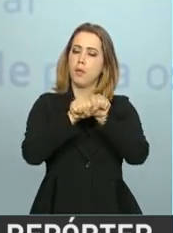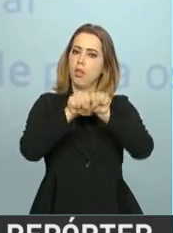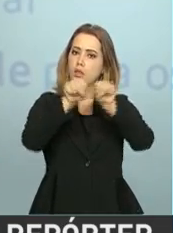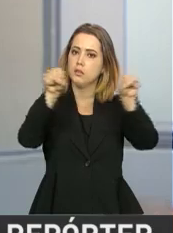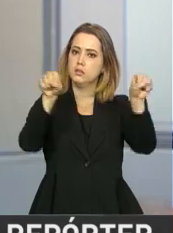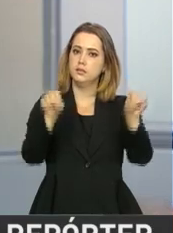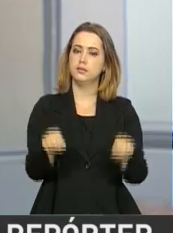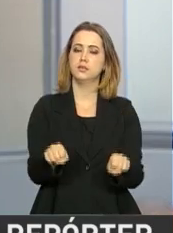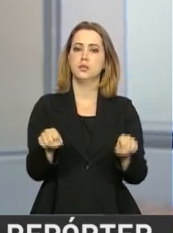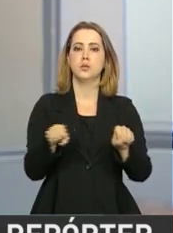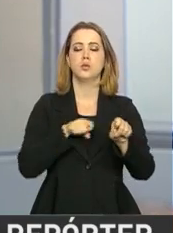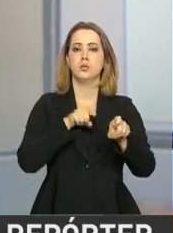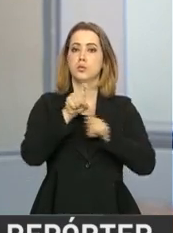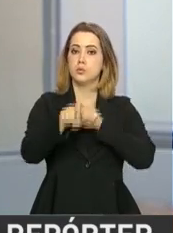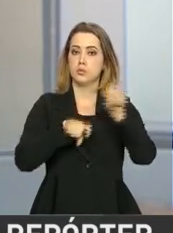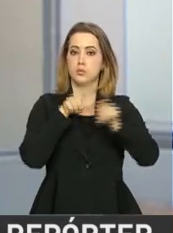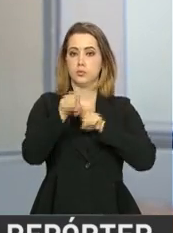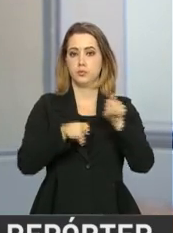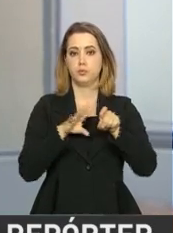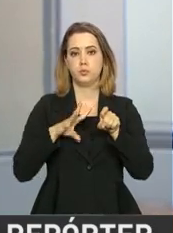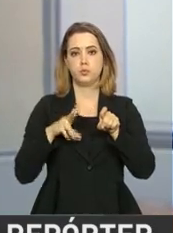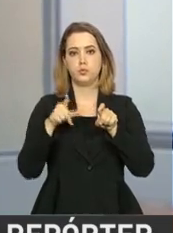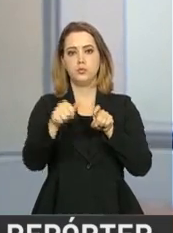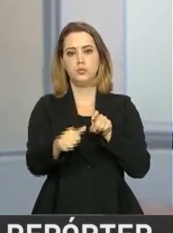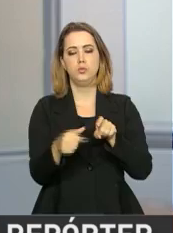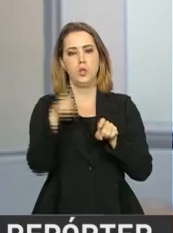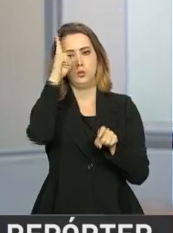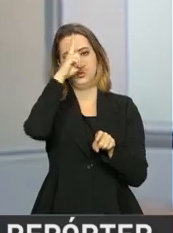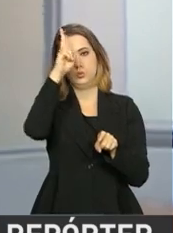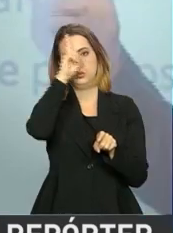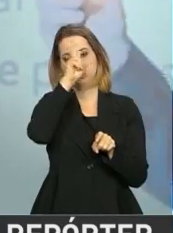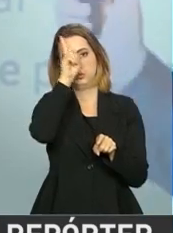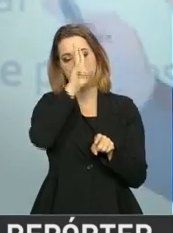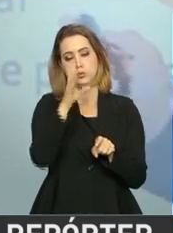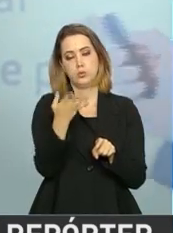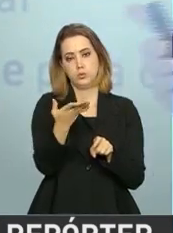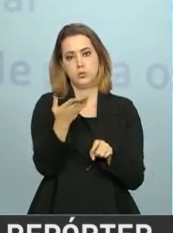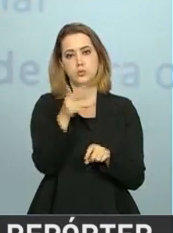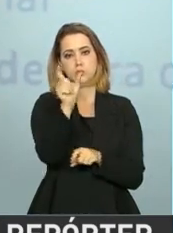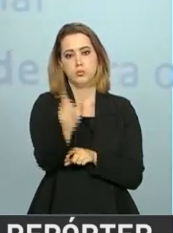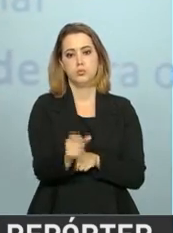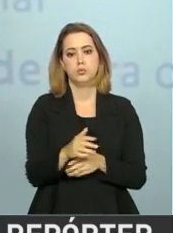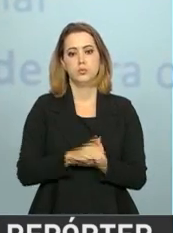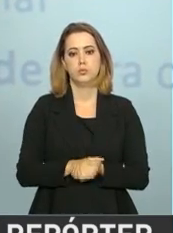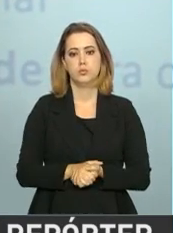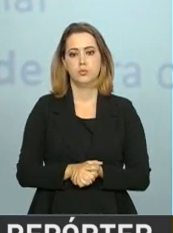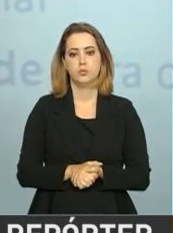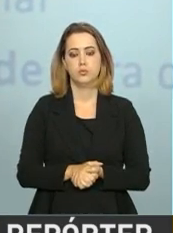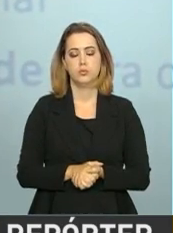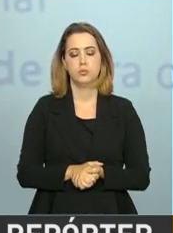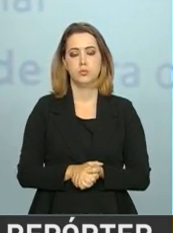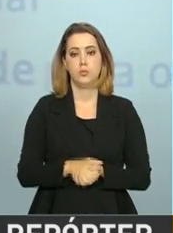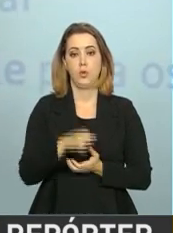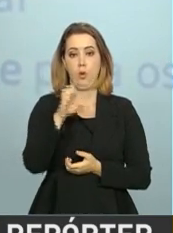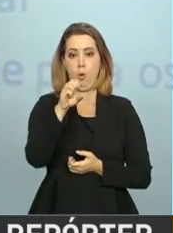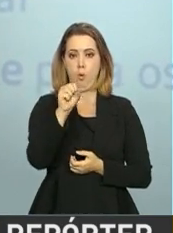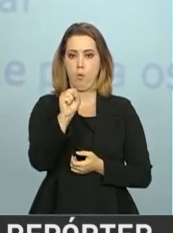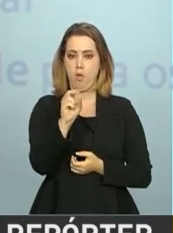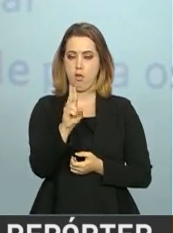do atendimento e dos dados dos pacientes do SUS em todo o país. O E-SUS, o E-SUS AB,